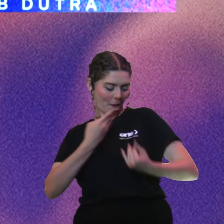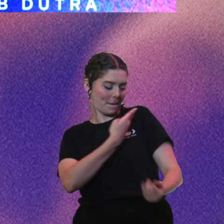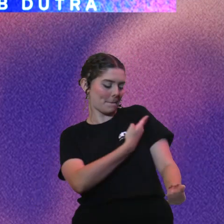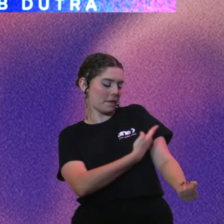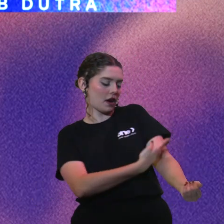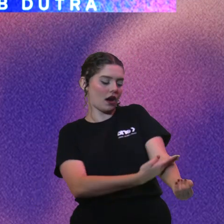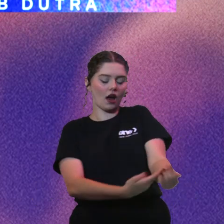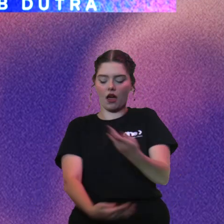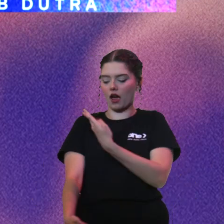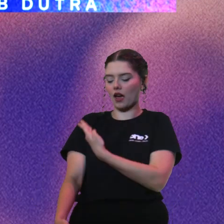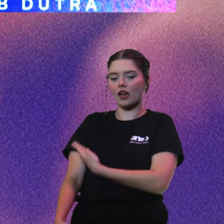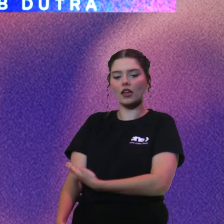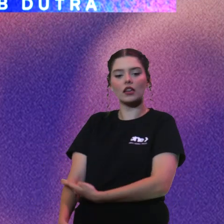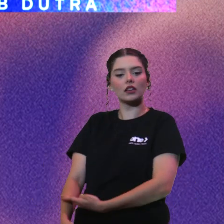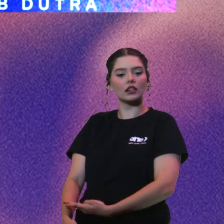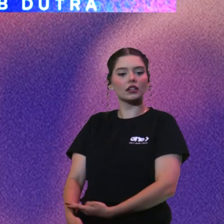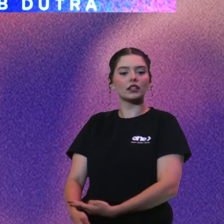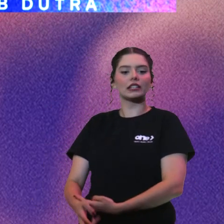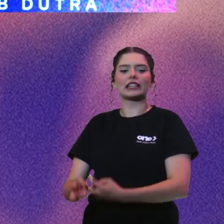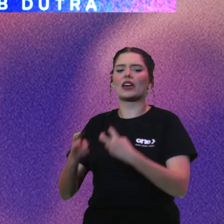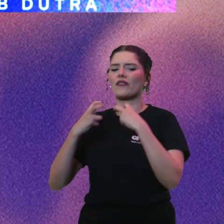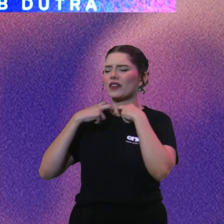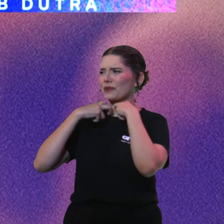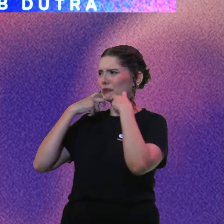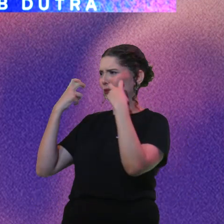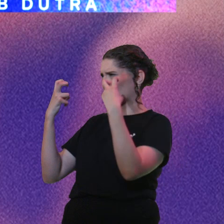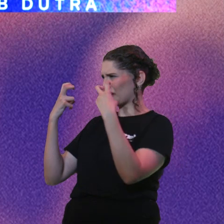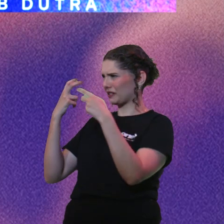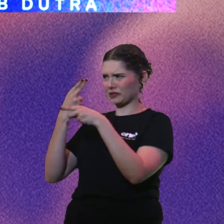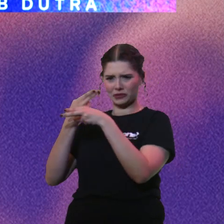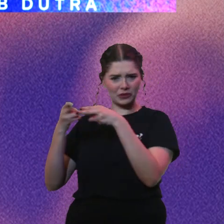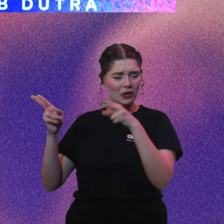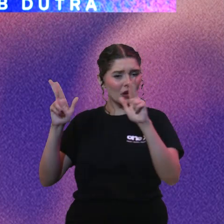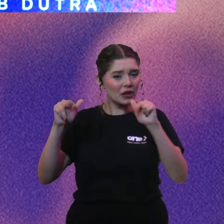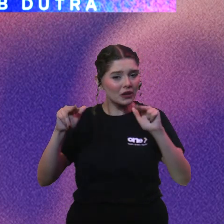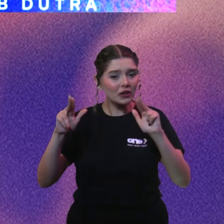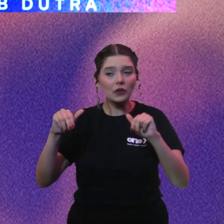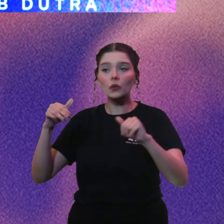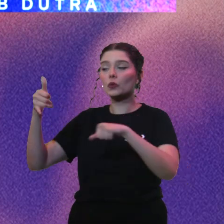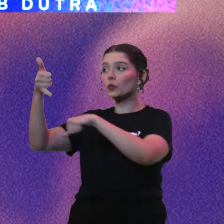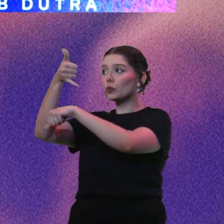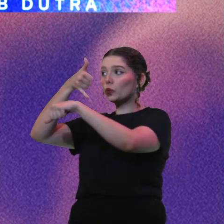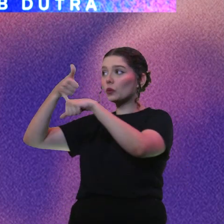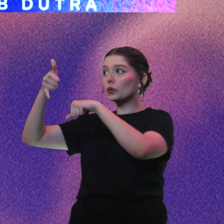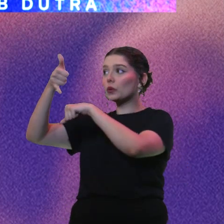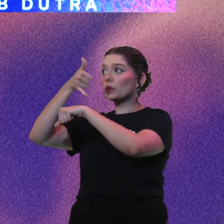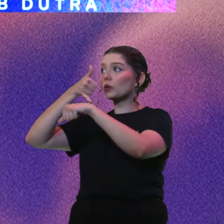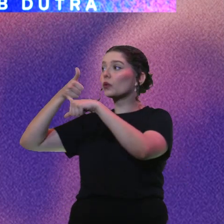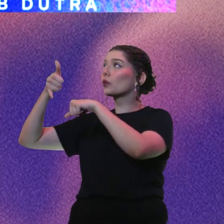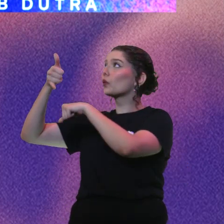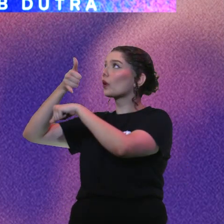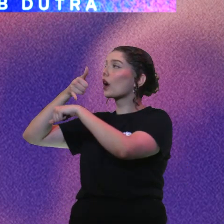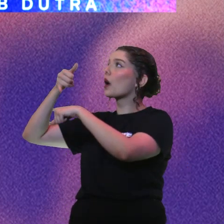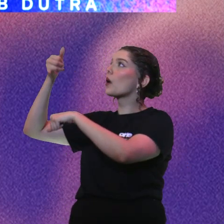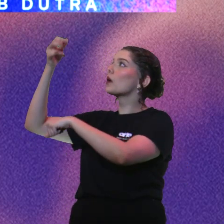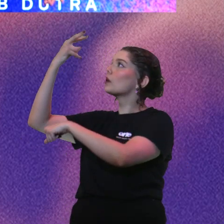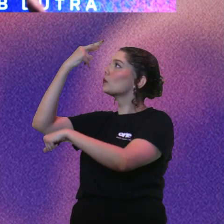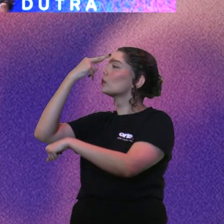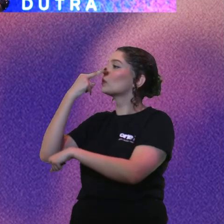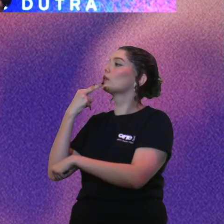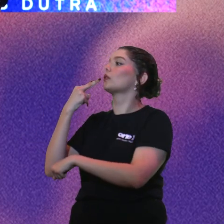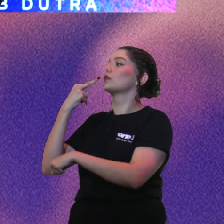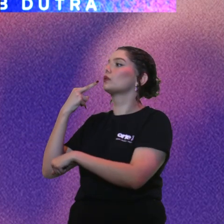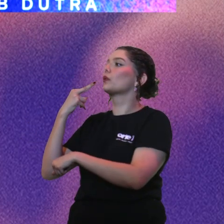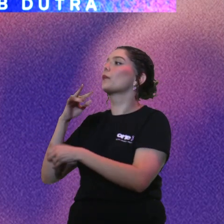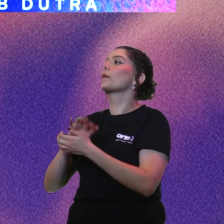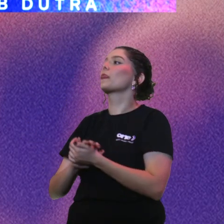vistas, e não apareça a vergonha da tua nudez, e que unja os teus olhos com colírio para que vejas. Eu